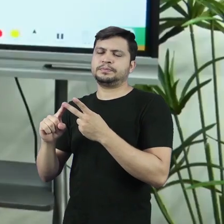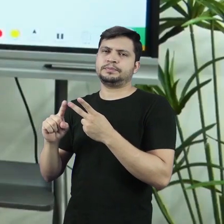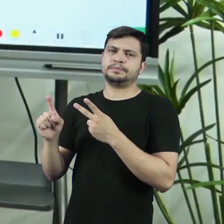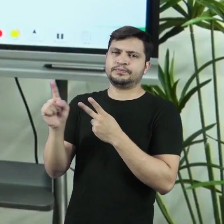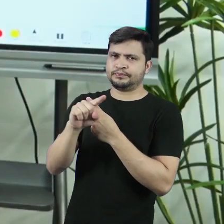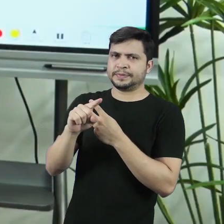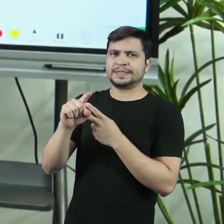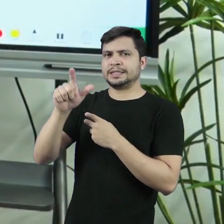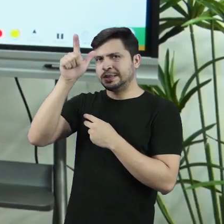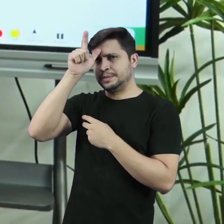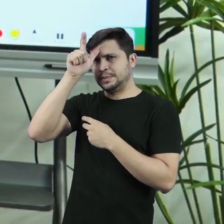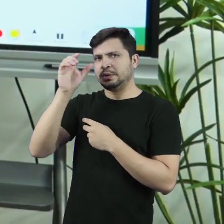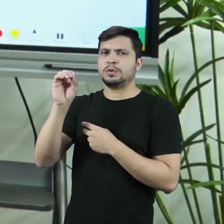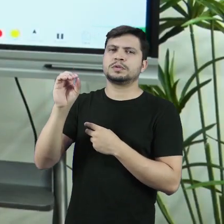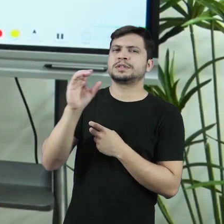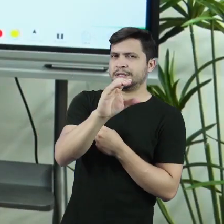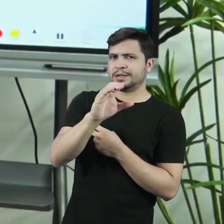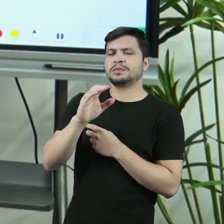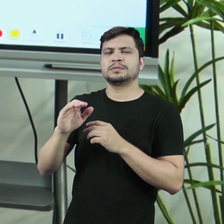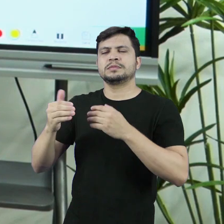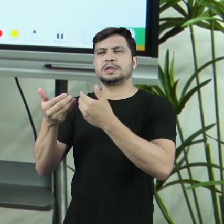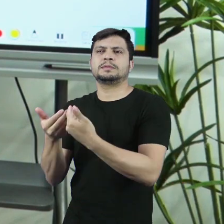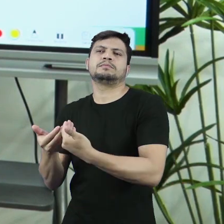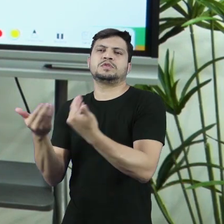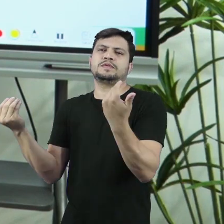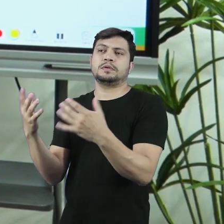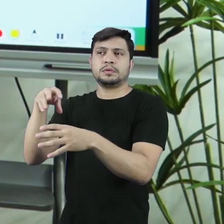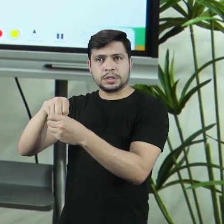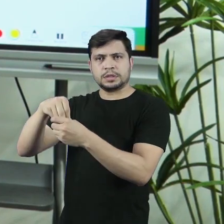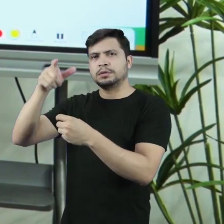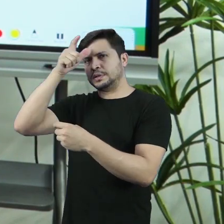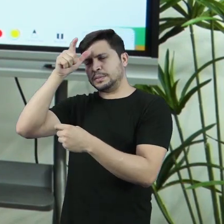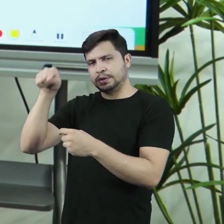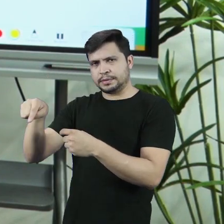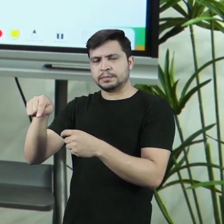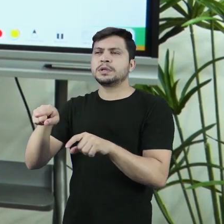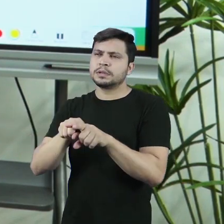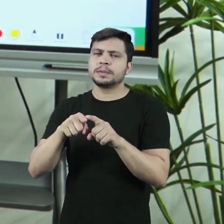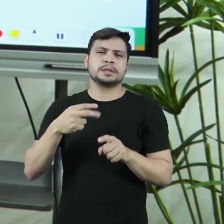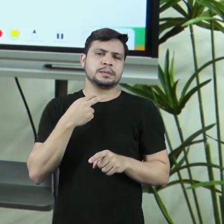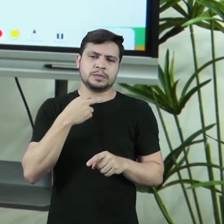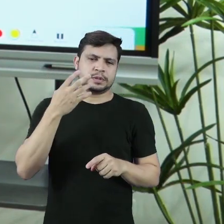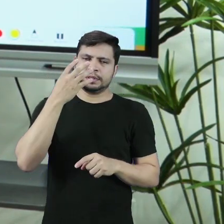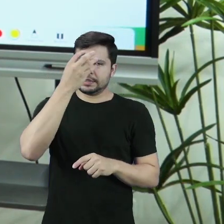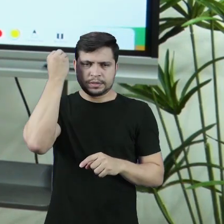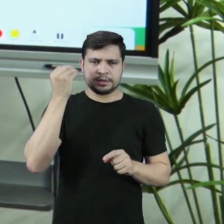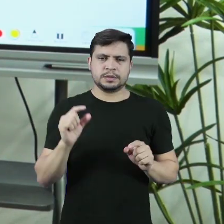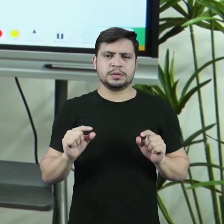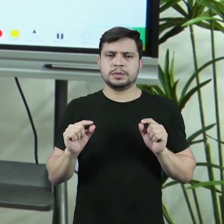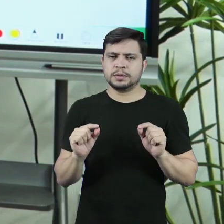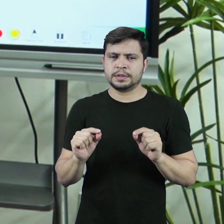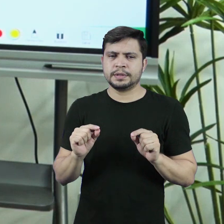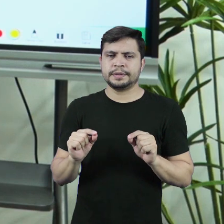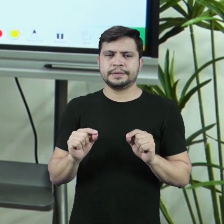Ocidental, dividida entre França, Inglaterra e os Estados Unidos, justamente, né? Um ponto aqui que a gente não pode esquecer também, para a gente lembrar de falar da